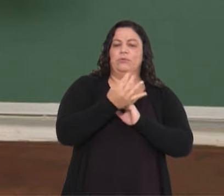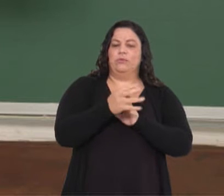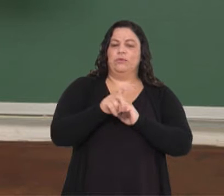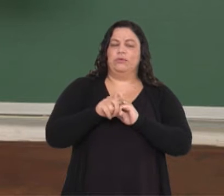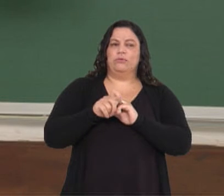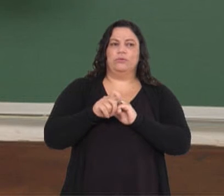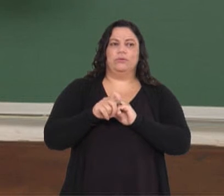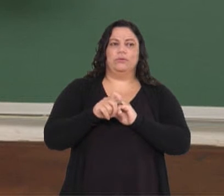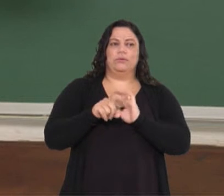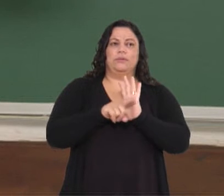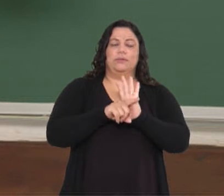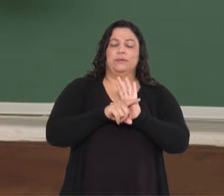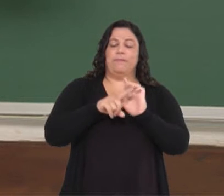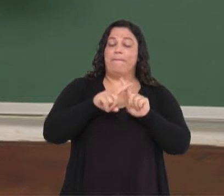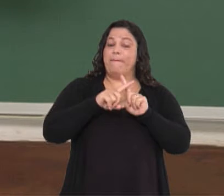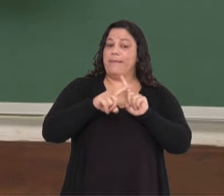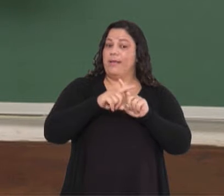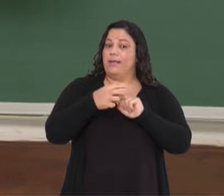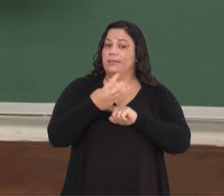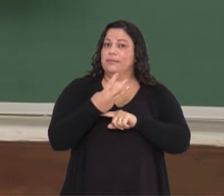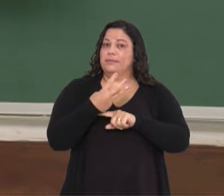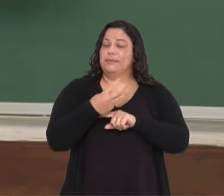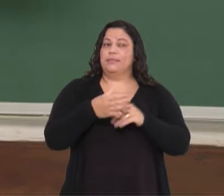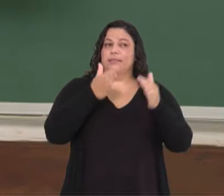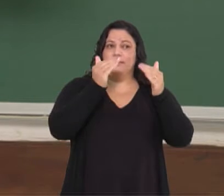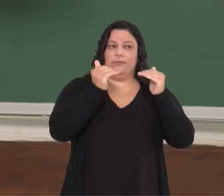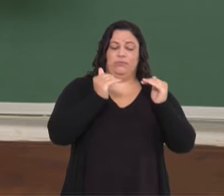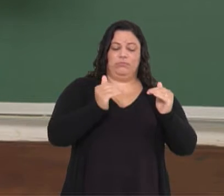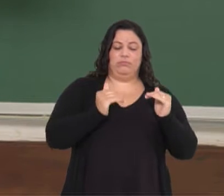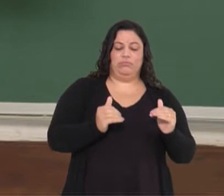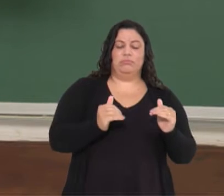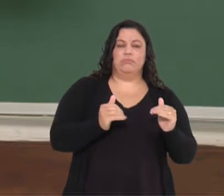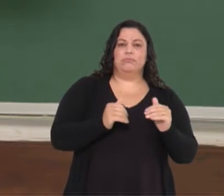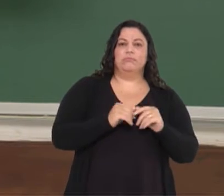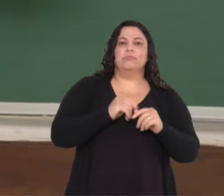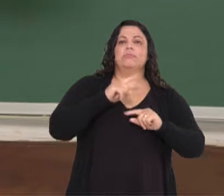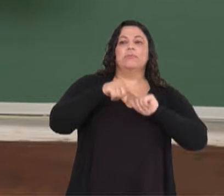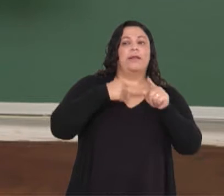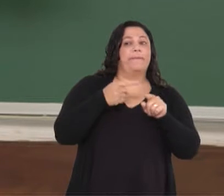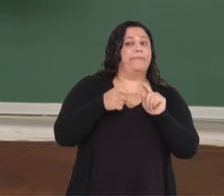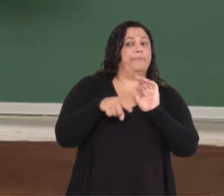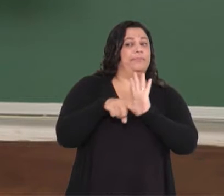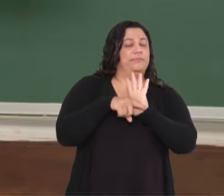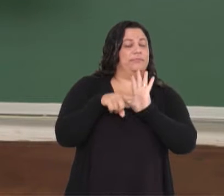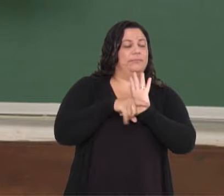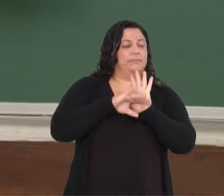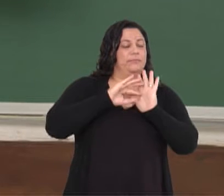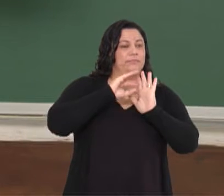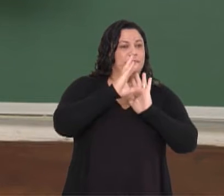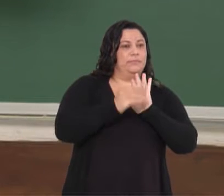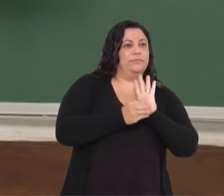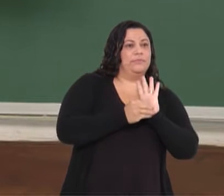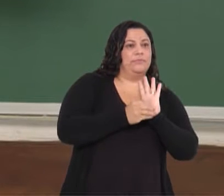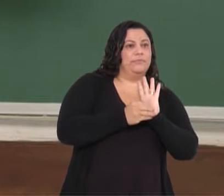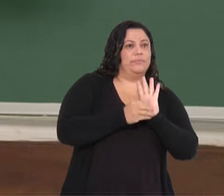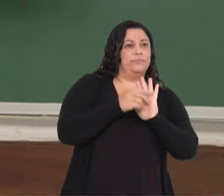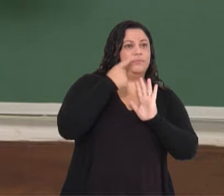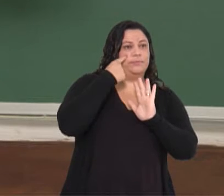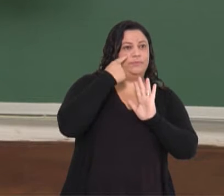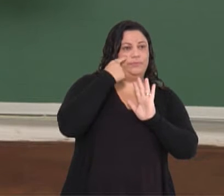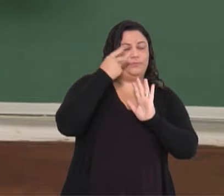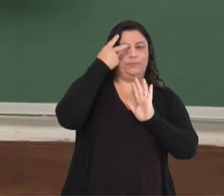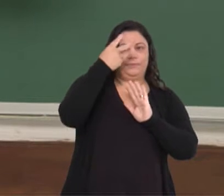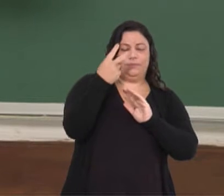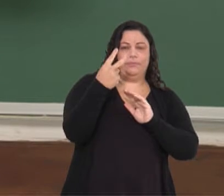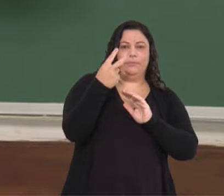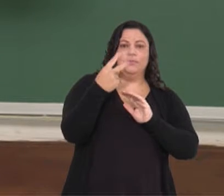a subtração. Negativo x ao quadrado menos menos x ao quadrado, zero. Negativo x ao quadrado, repete,